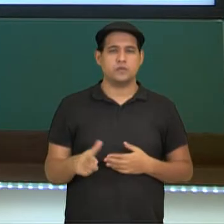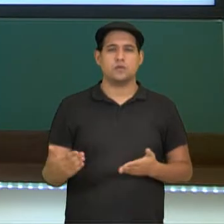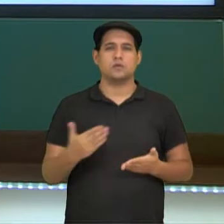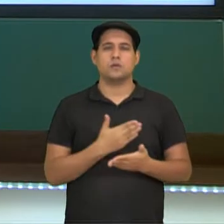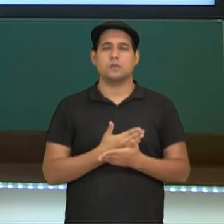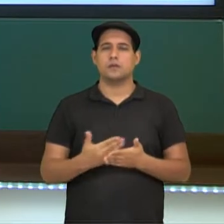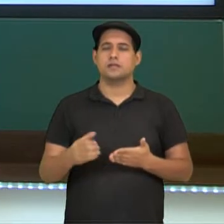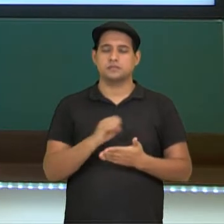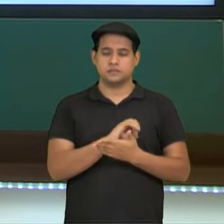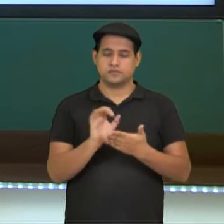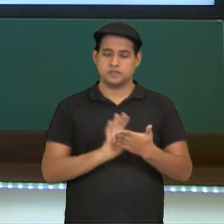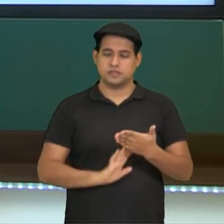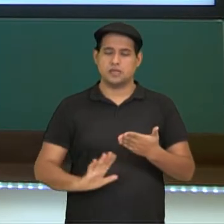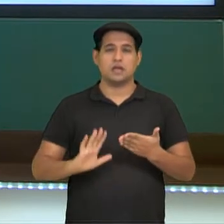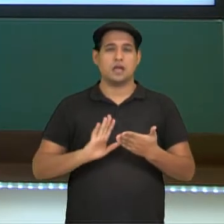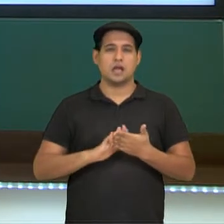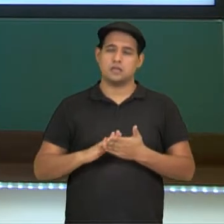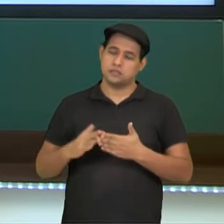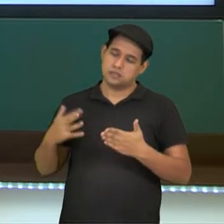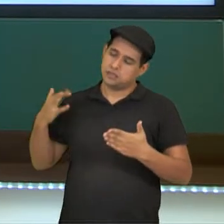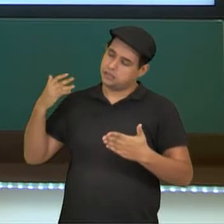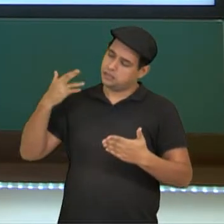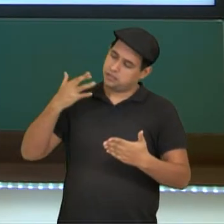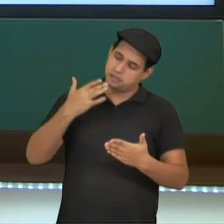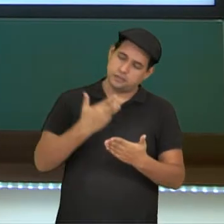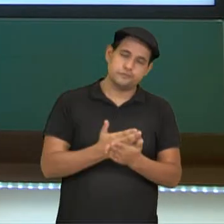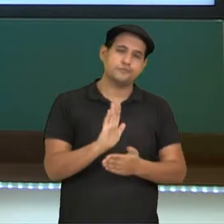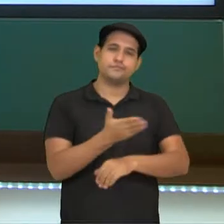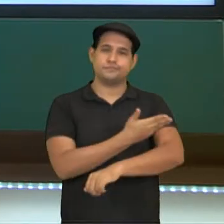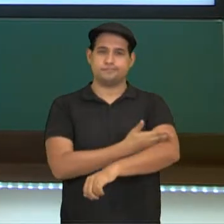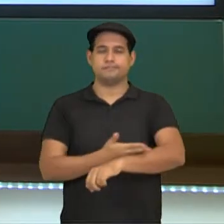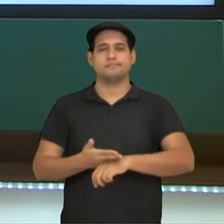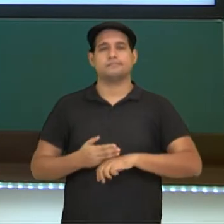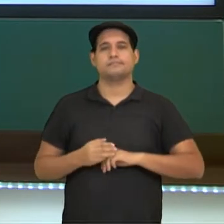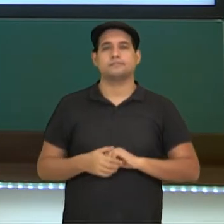recomeça o exercício, que com o passar do tempo você vai se acostumando.